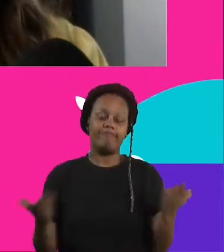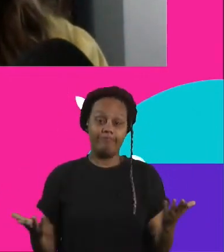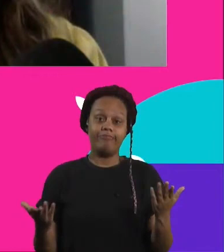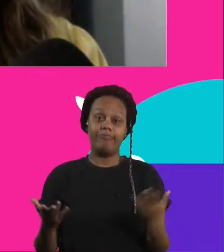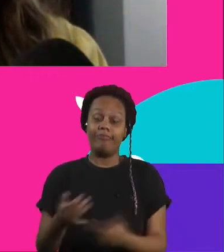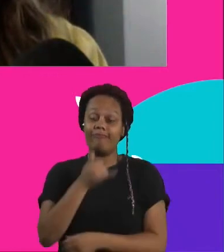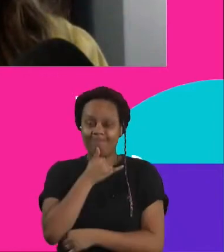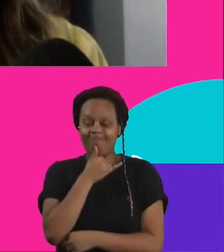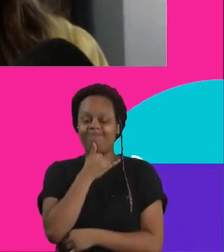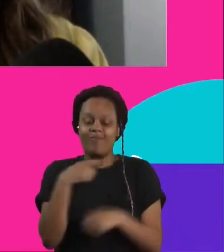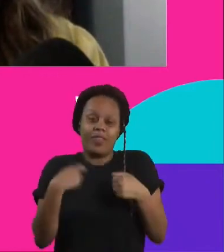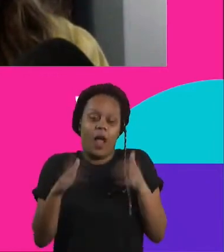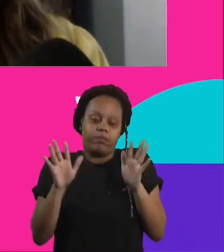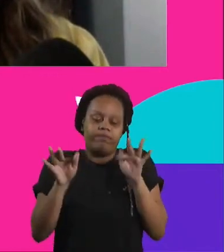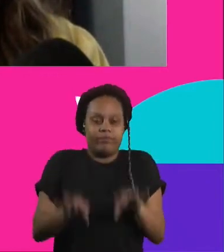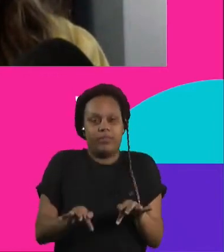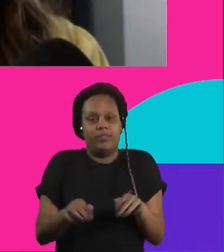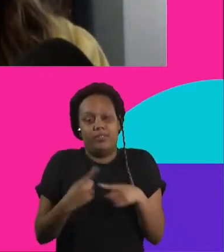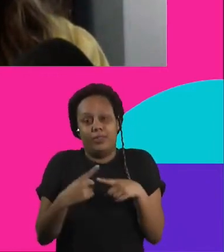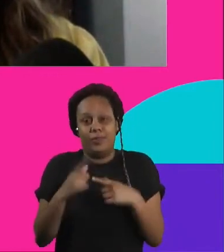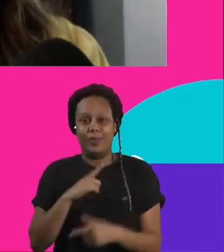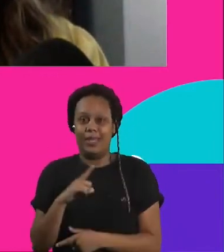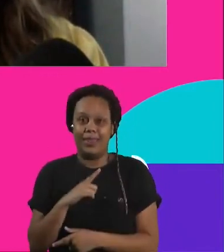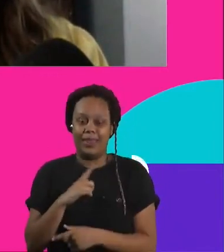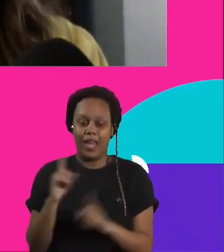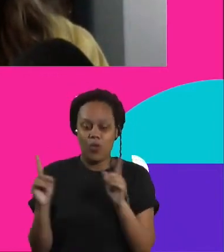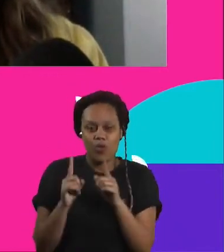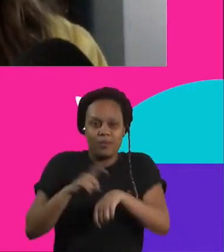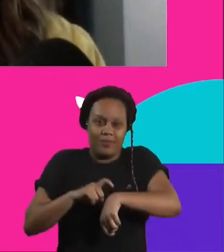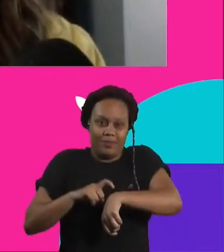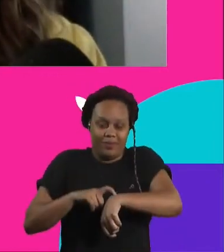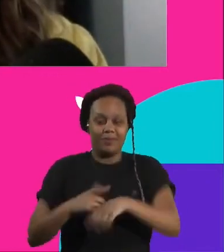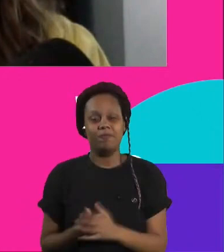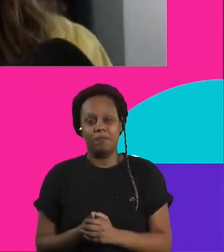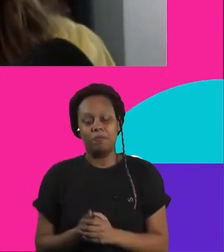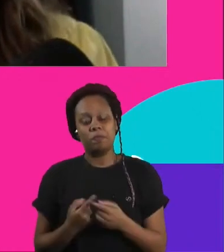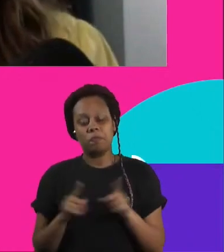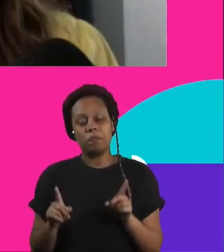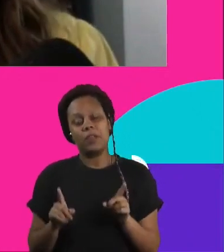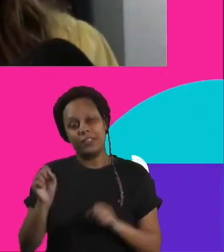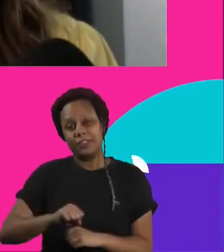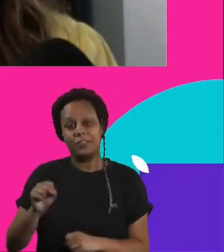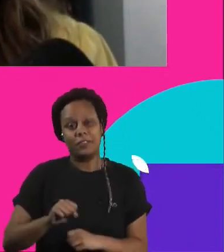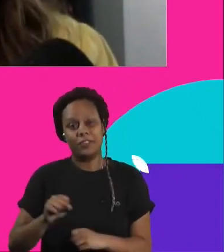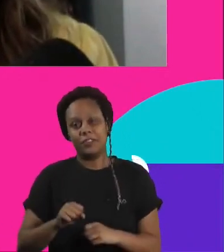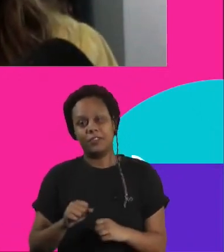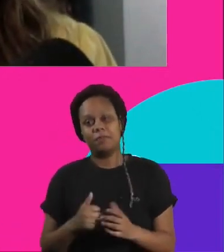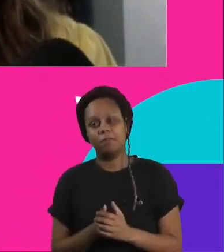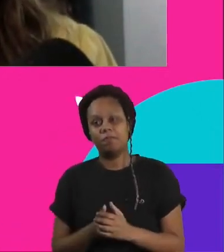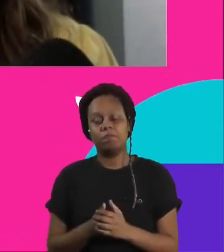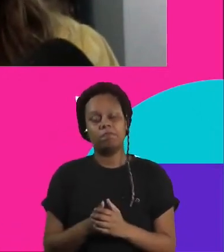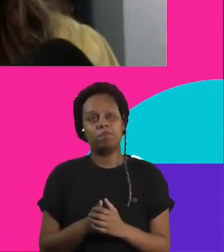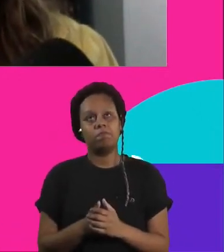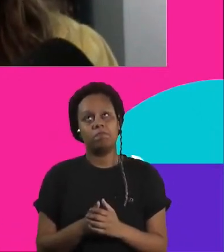precisa finalizar a nossa conversa, porque temos, assim, um tempinho super curto, mas que, enfim, certamente vai ser uma